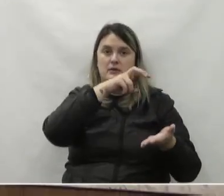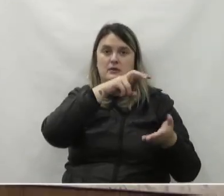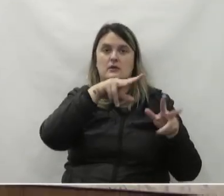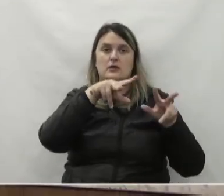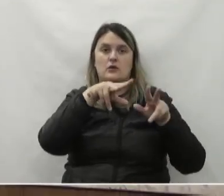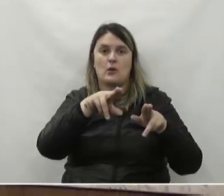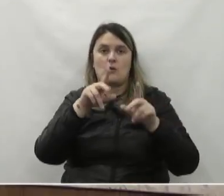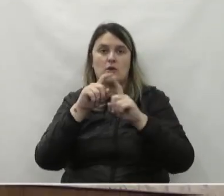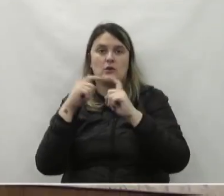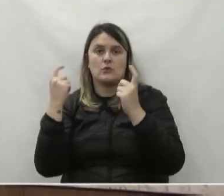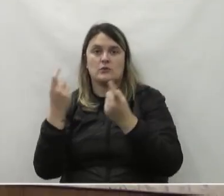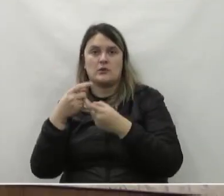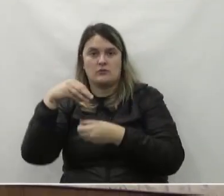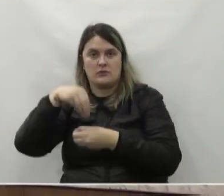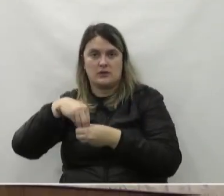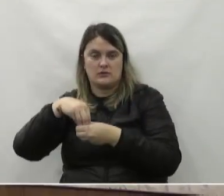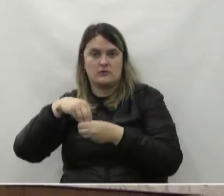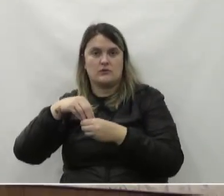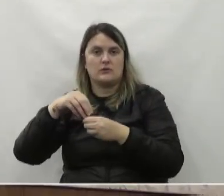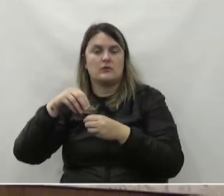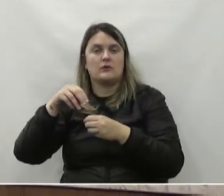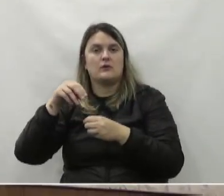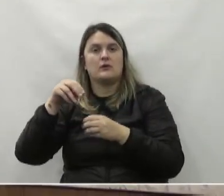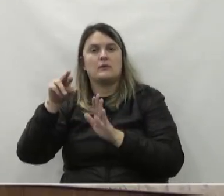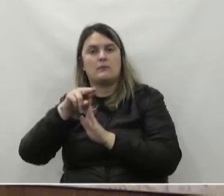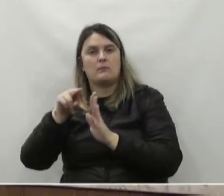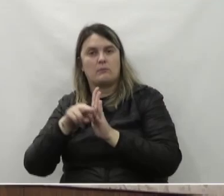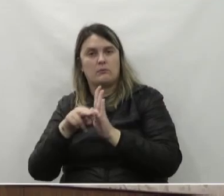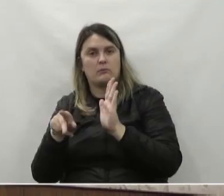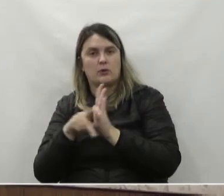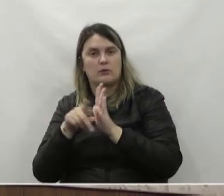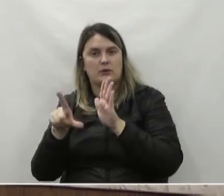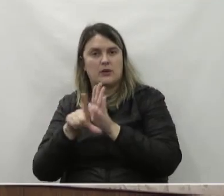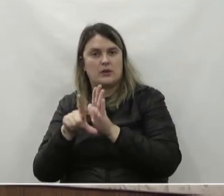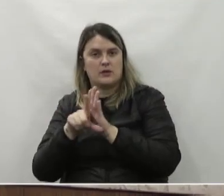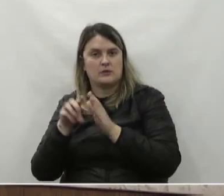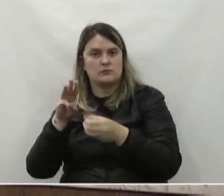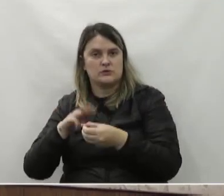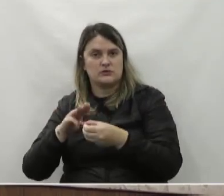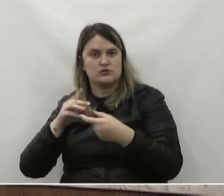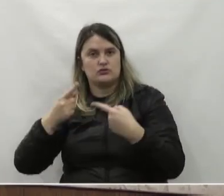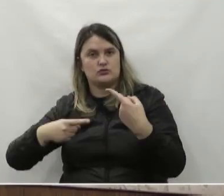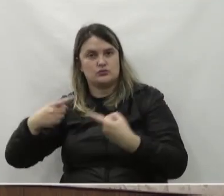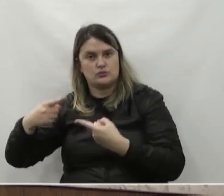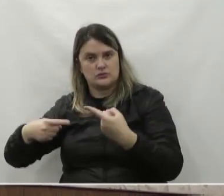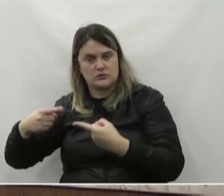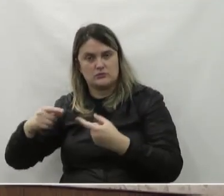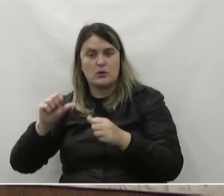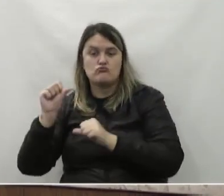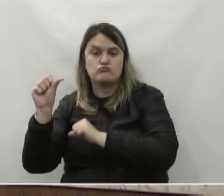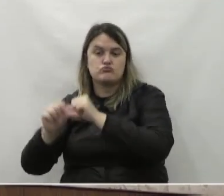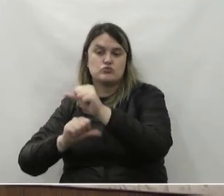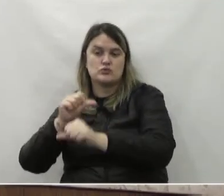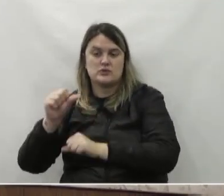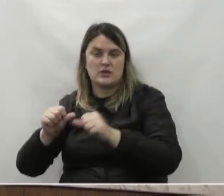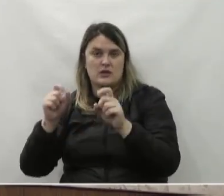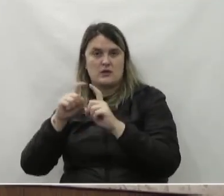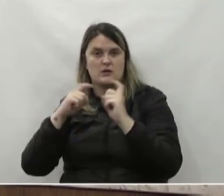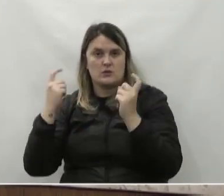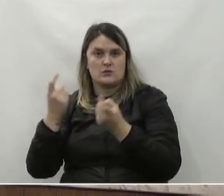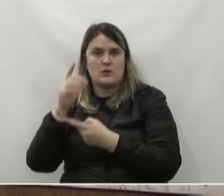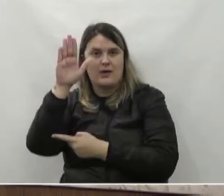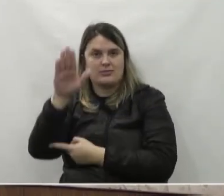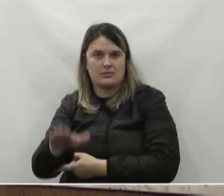com a nossa reunião interna aqui referente ao regimento e à lei orgânica que a gente está discutindo. Então, daí ficou reagendada